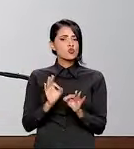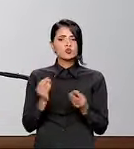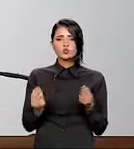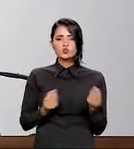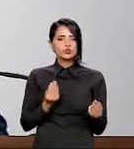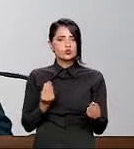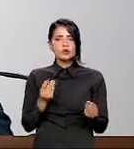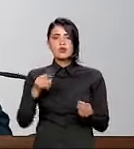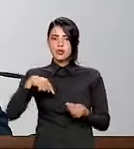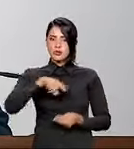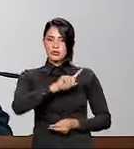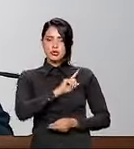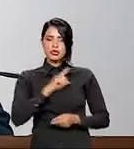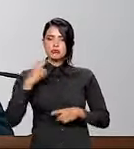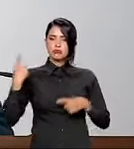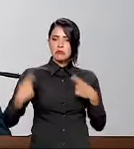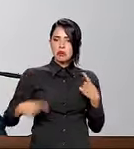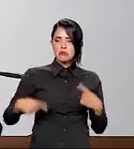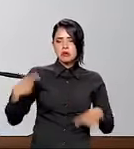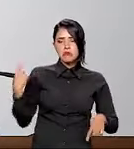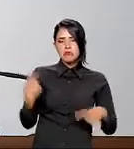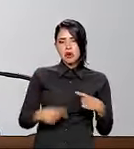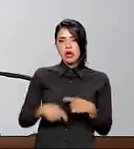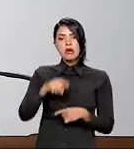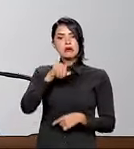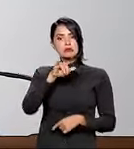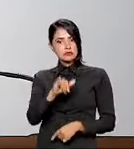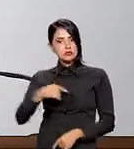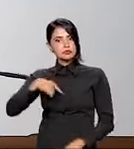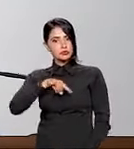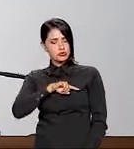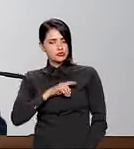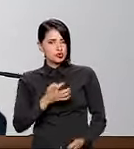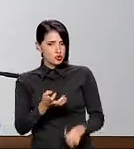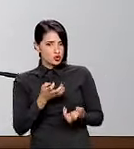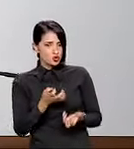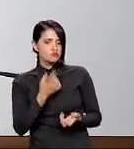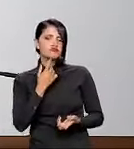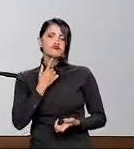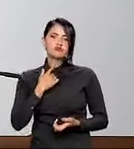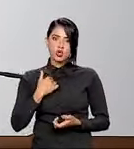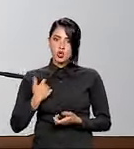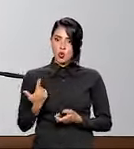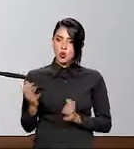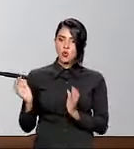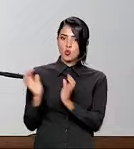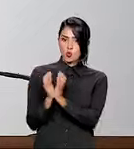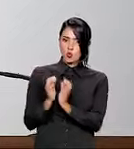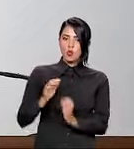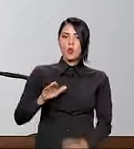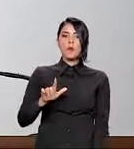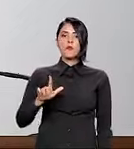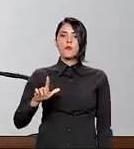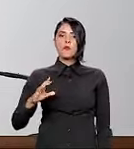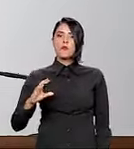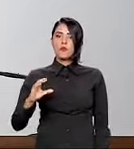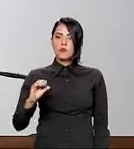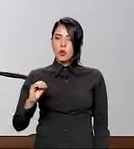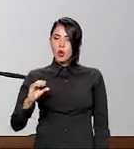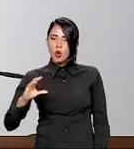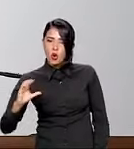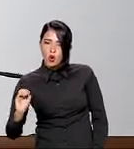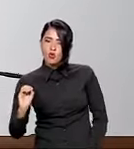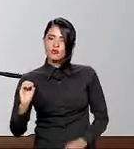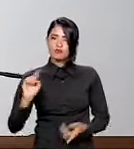para que a gente discuta se nós queremos funcionar enquanto bloco para negociarmos com